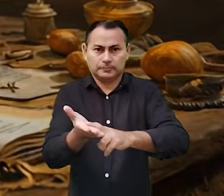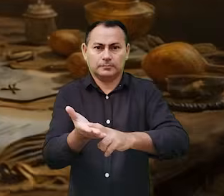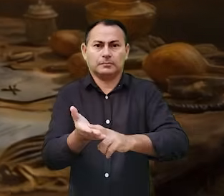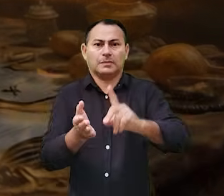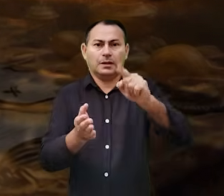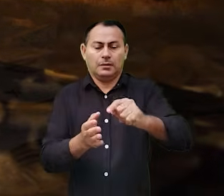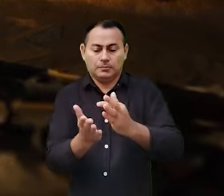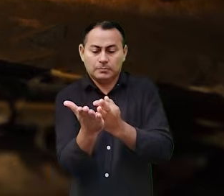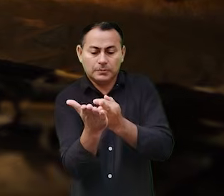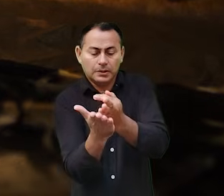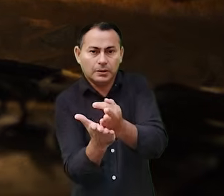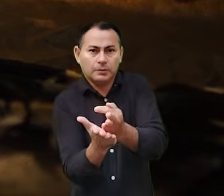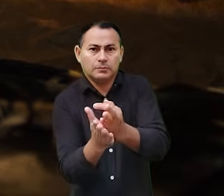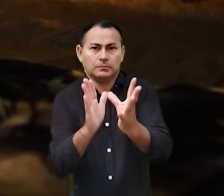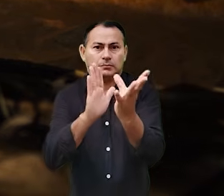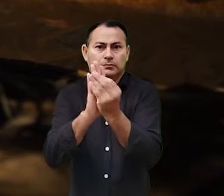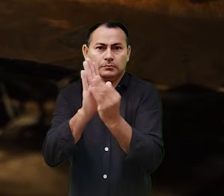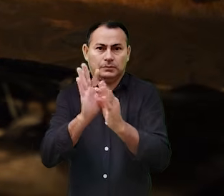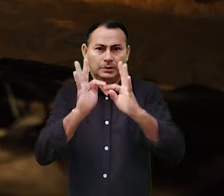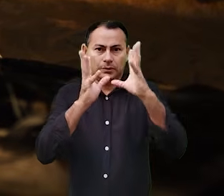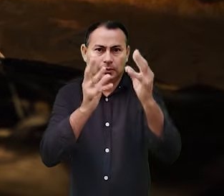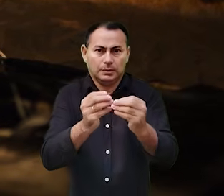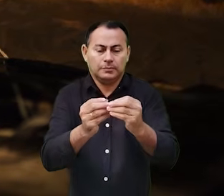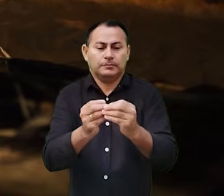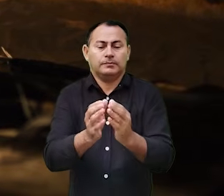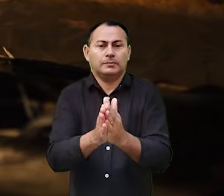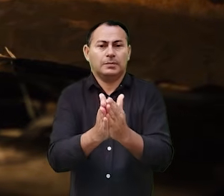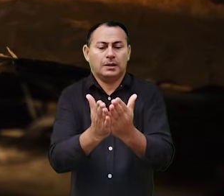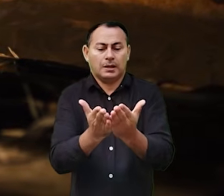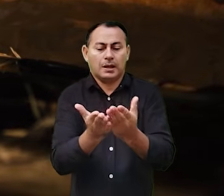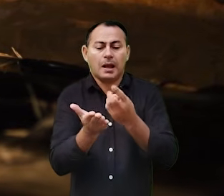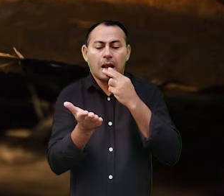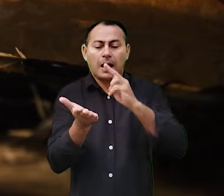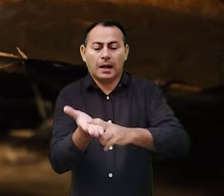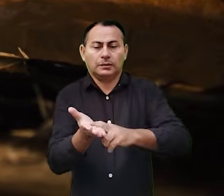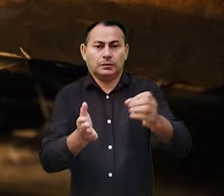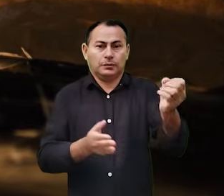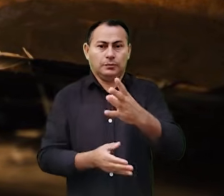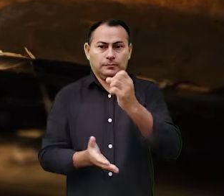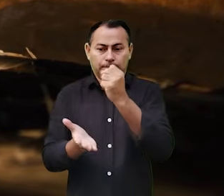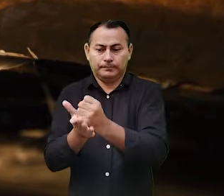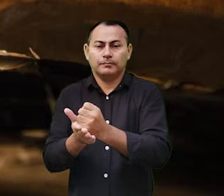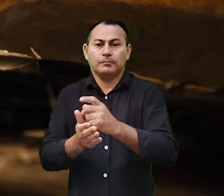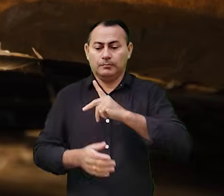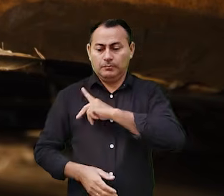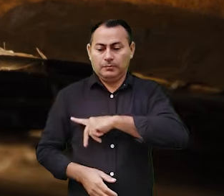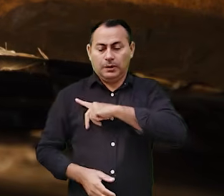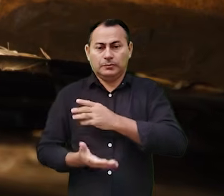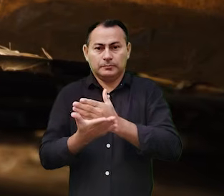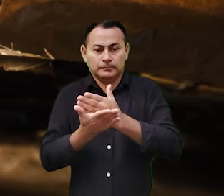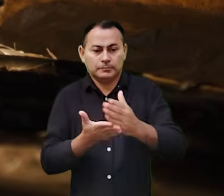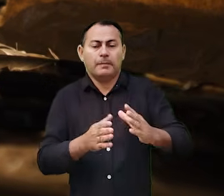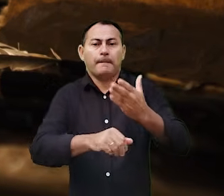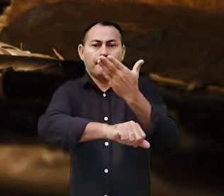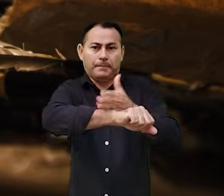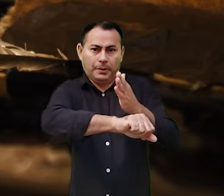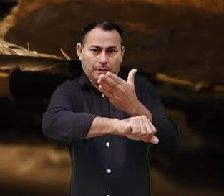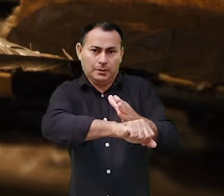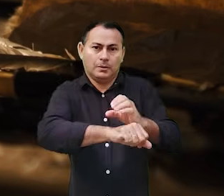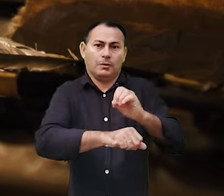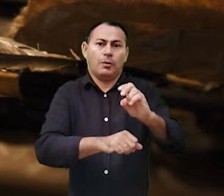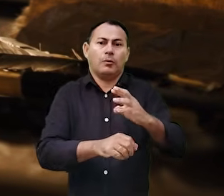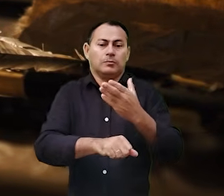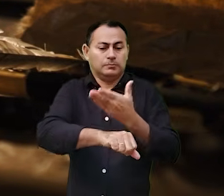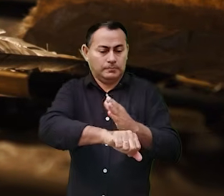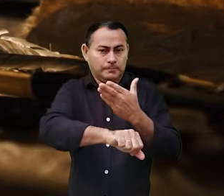carta, que é fiel ao conteúdo de todas as suas outras cartas do Novo Testamento, Paulo inicia a parte